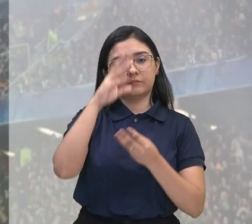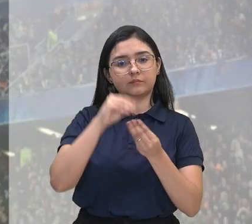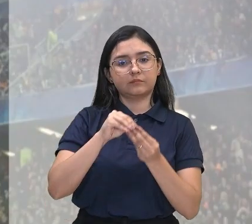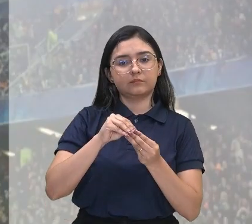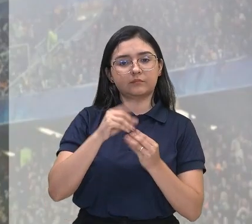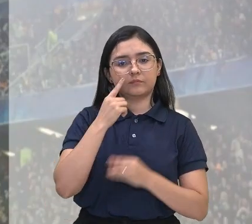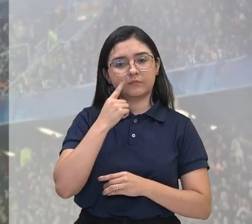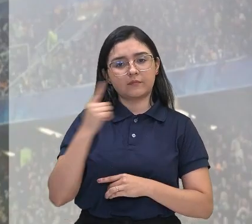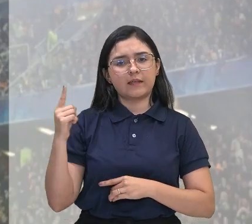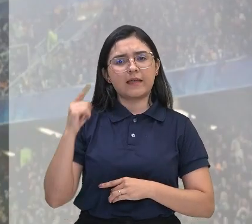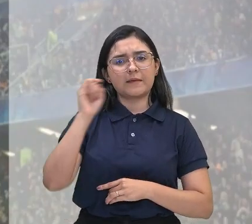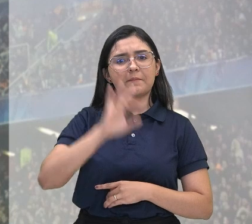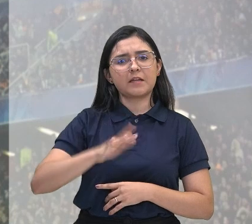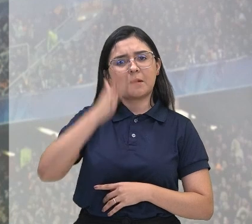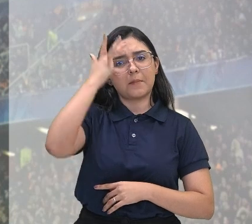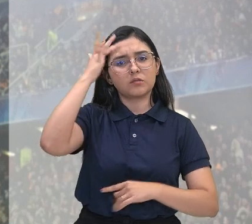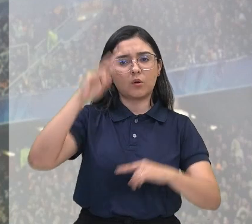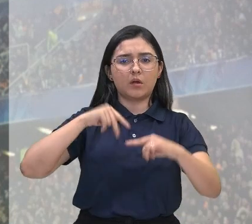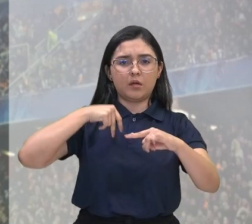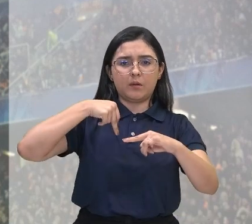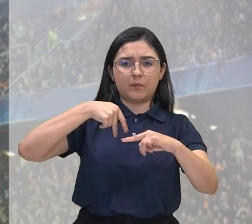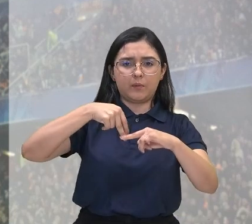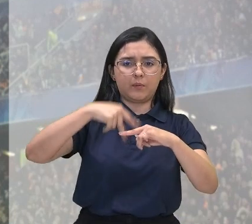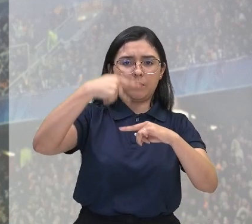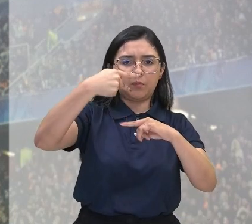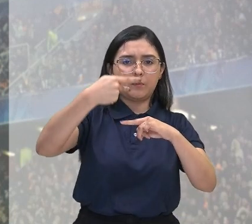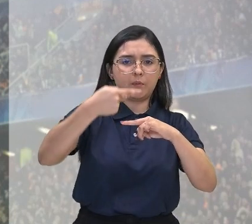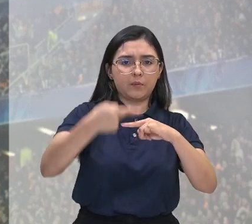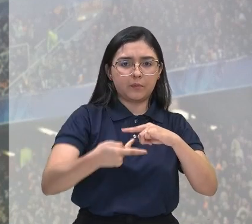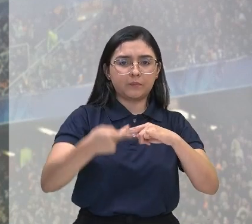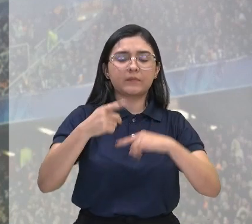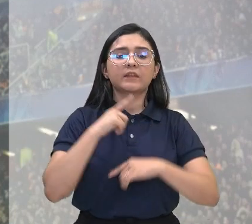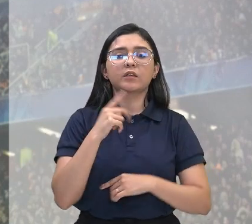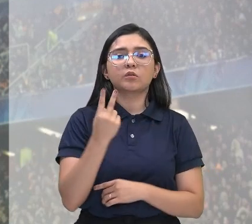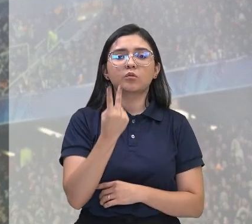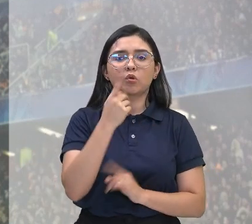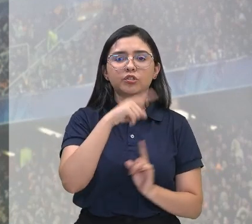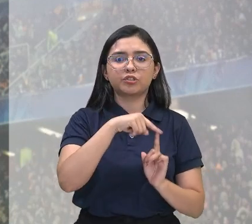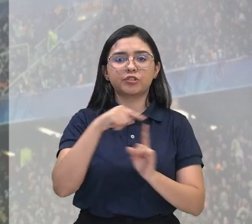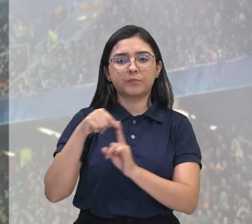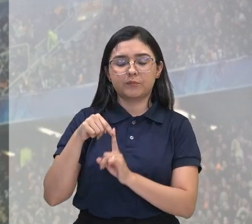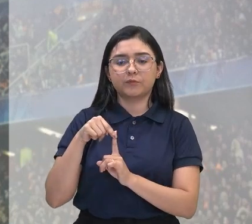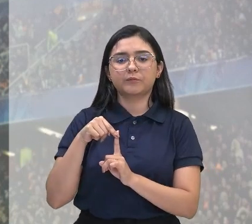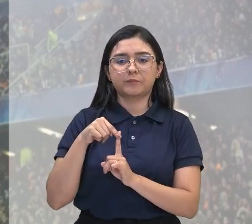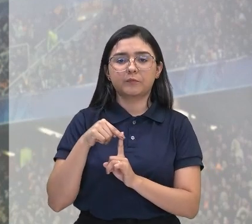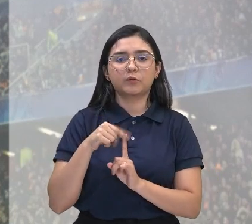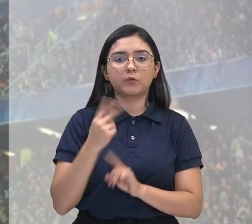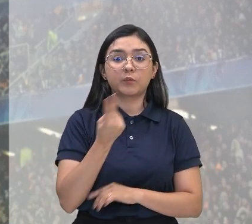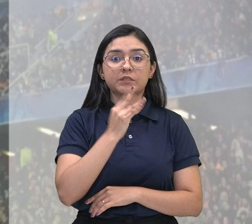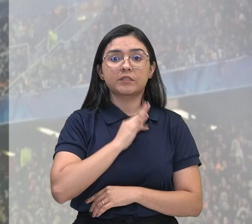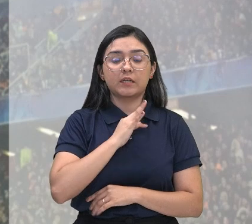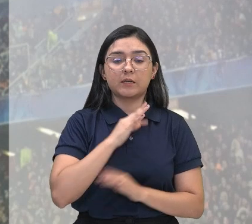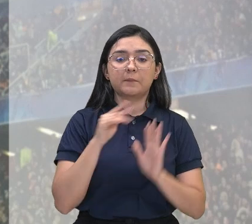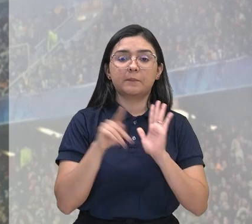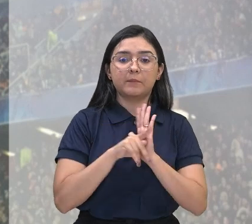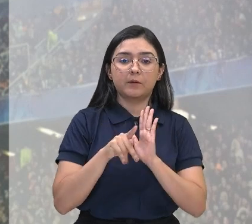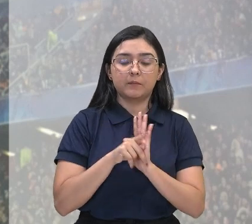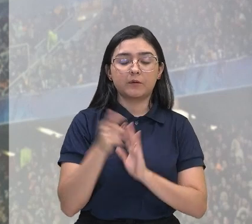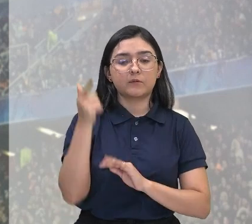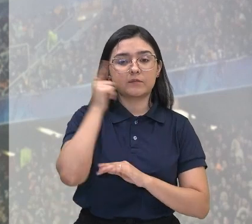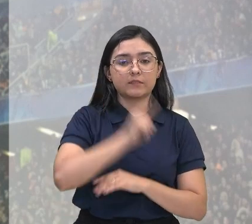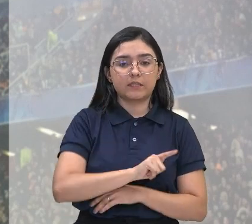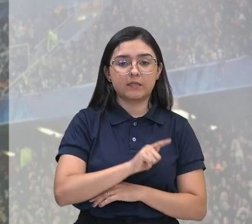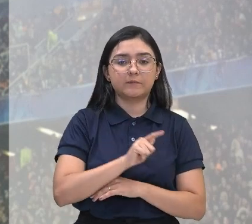a imagem para a gente observar. A gente vai ter 2 tipos de salto, né, 2 técnicas para realizar